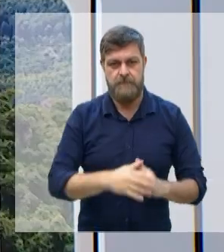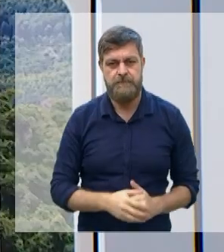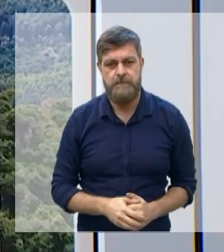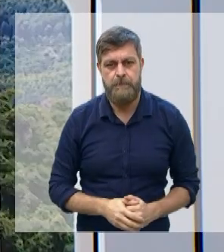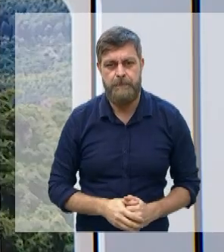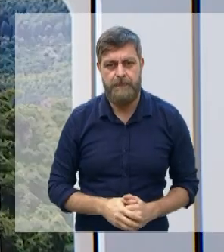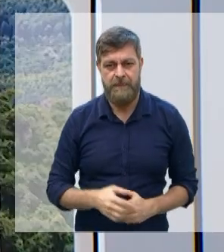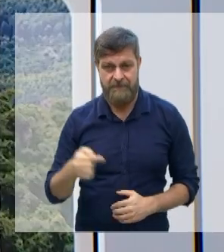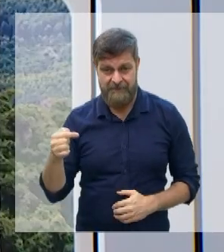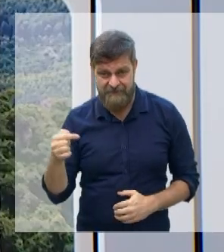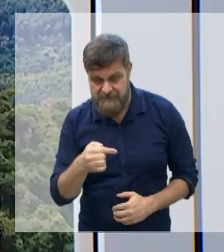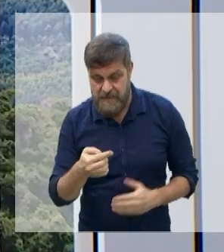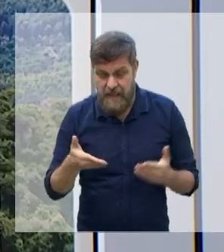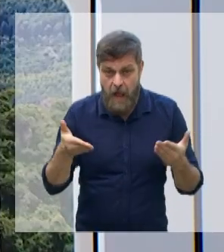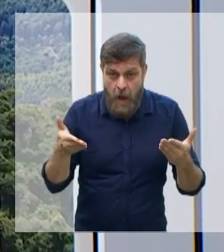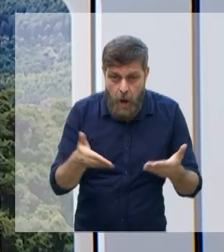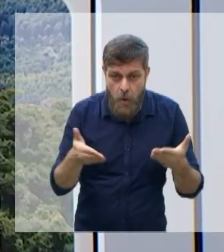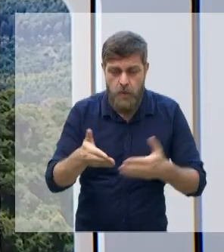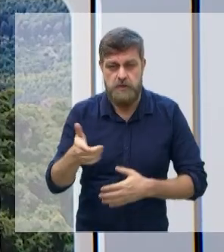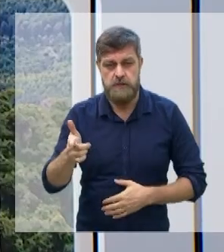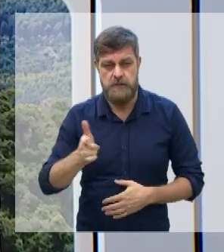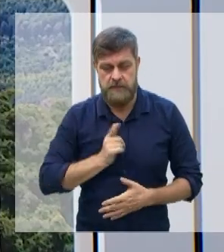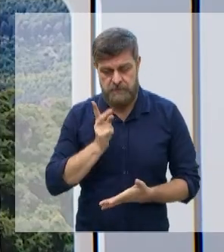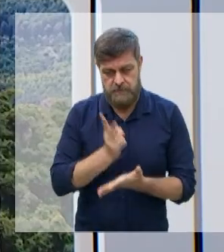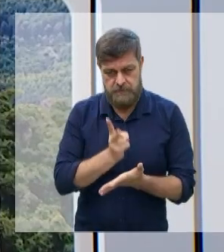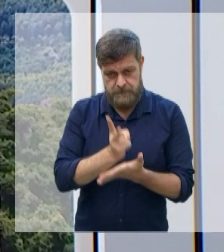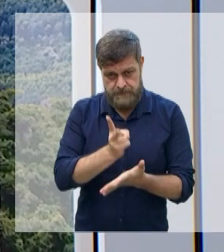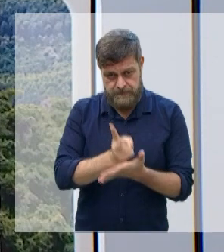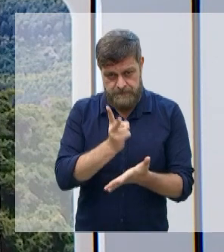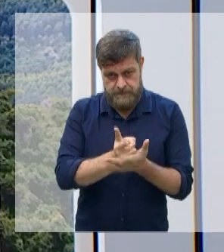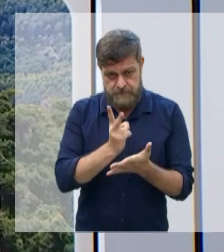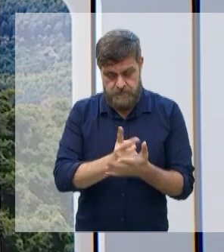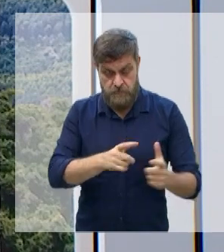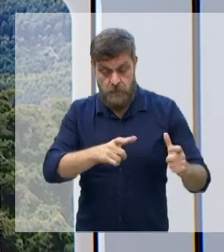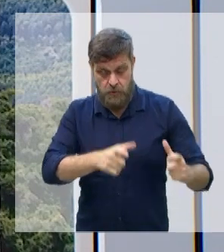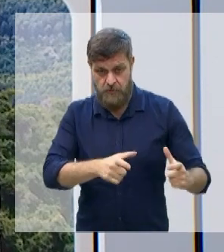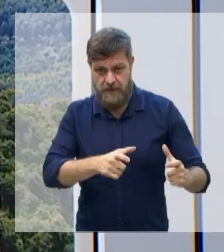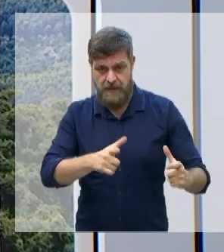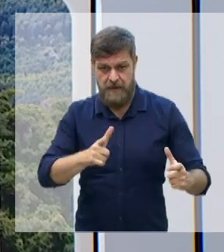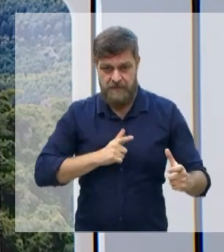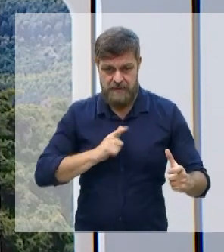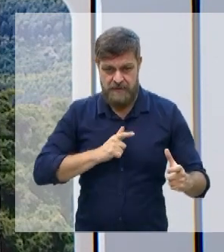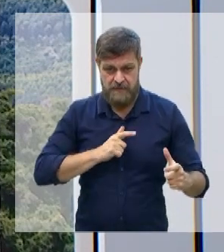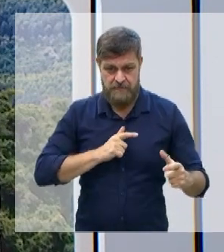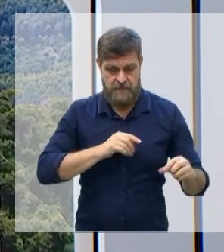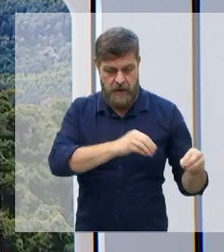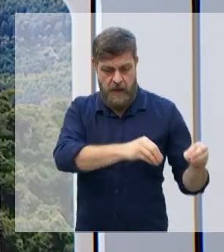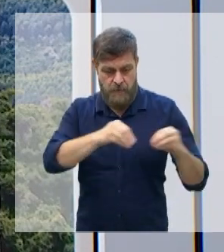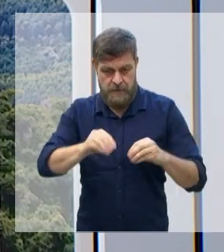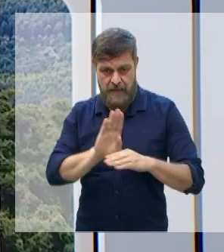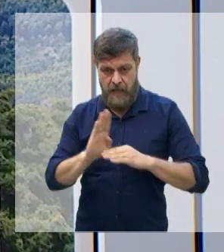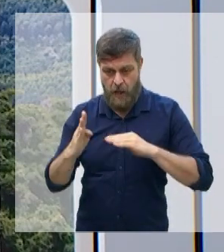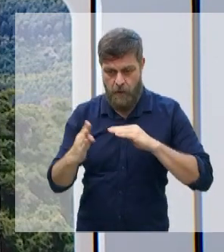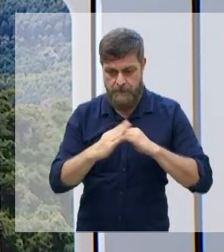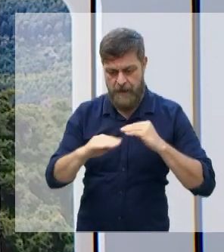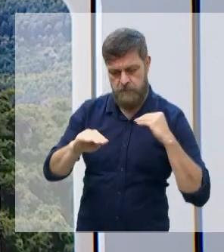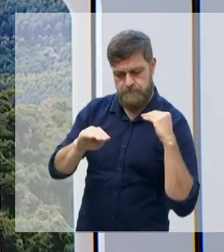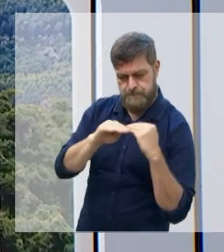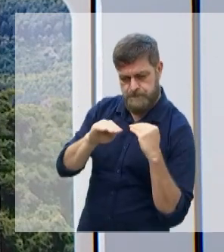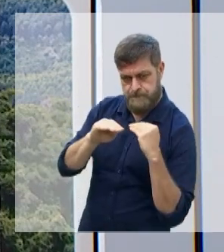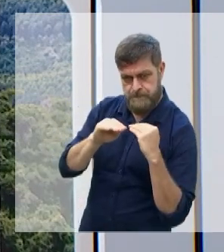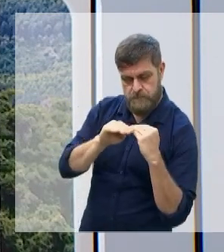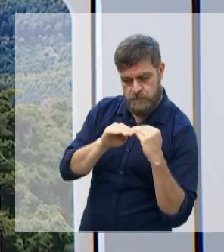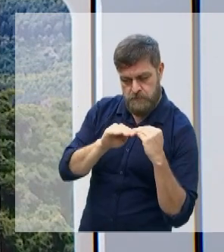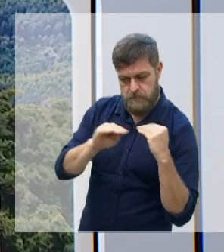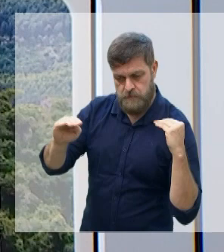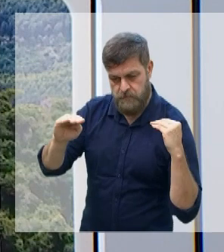ali hoje nós vamos manter nesse nesse lugar aí a transposição entre os bairros nível e